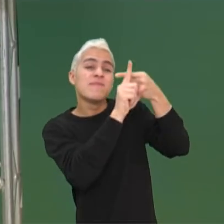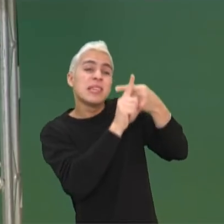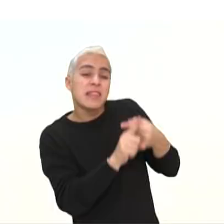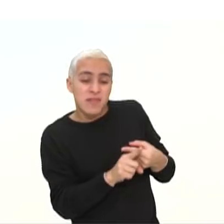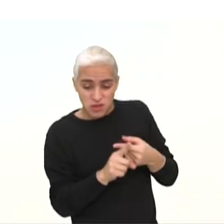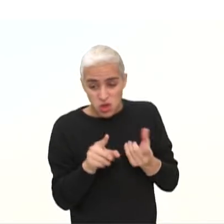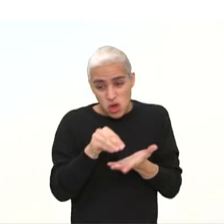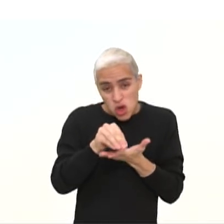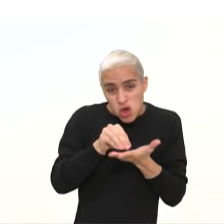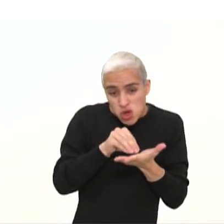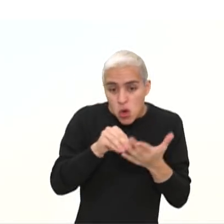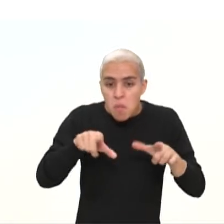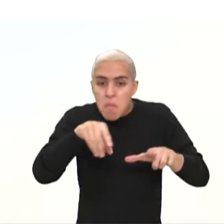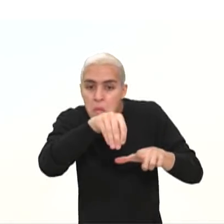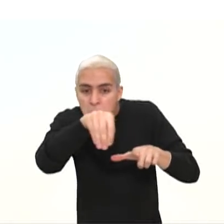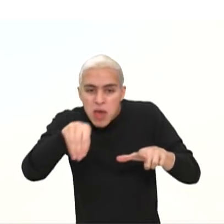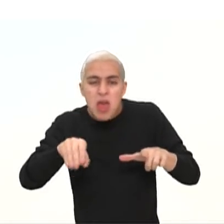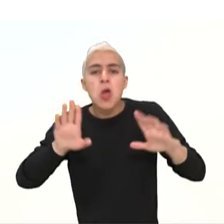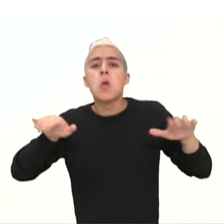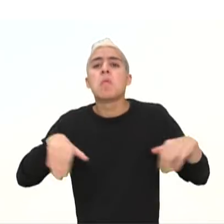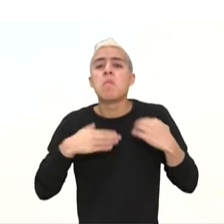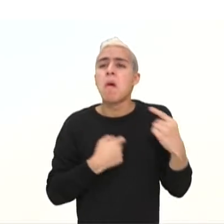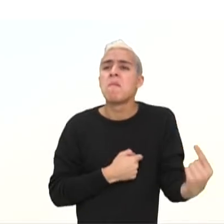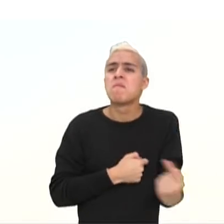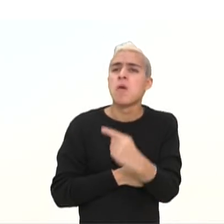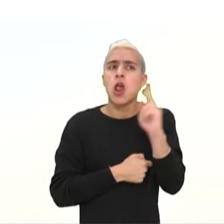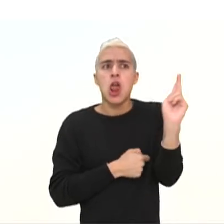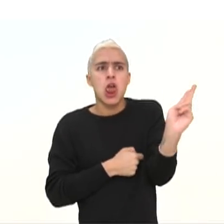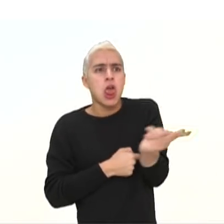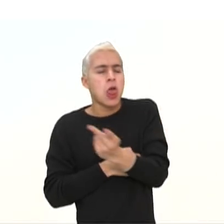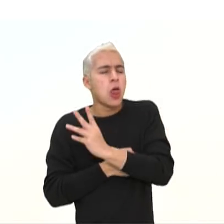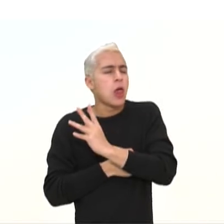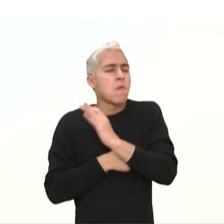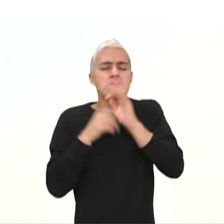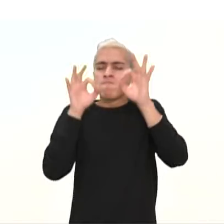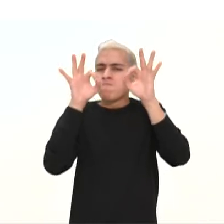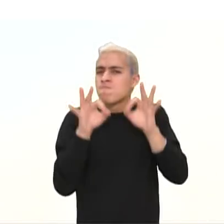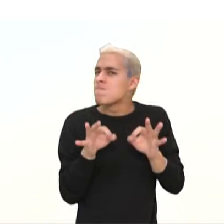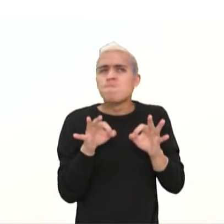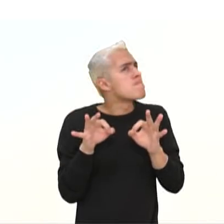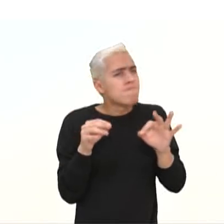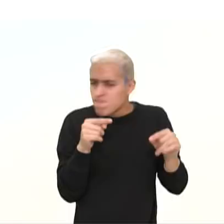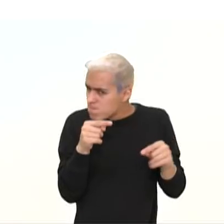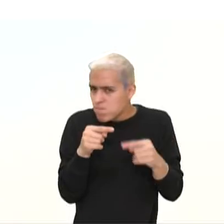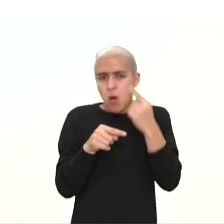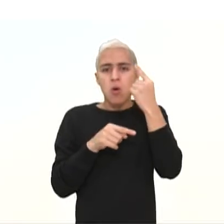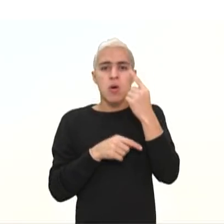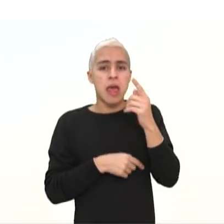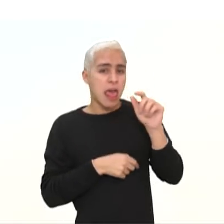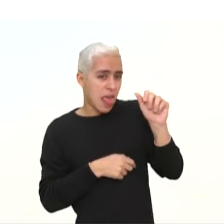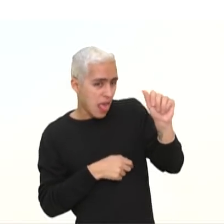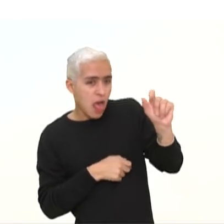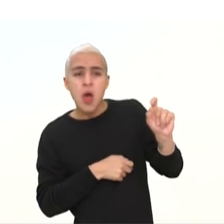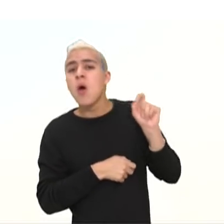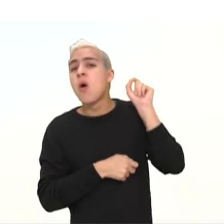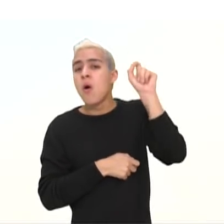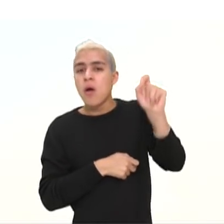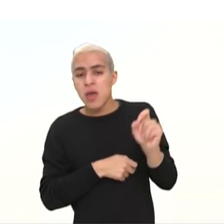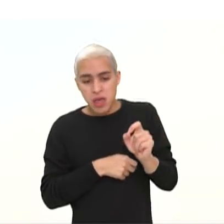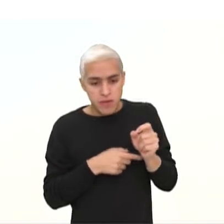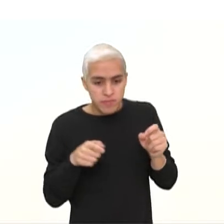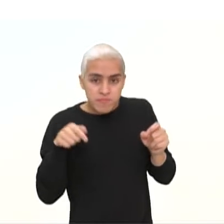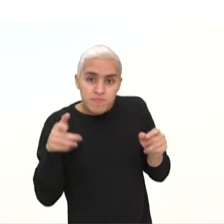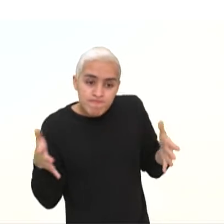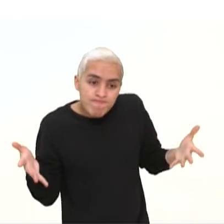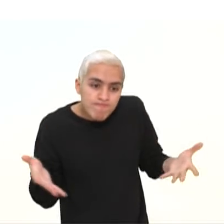tabuleiro, assinale a alternativa incorreta. Presta atenção lá, incorreta, né? Alternativa A, o que seria? Promovem